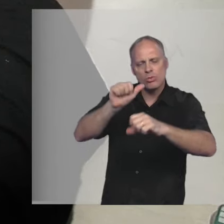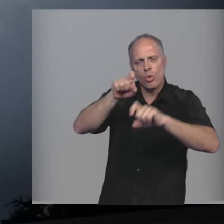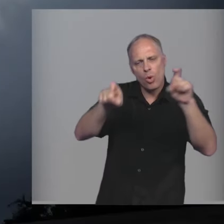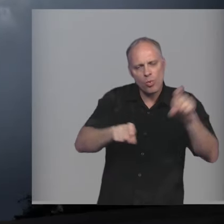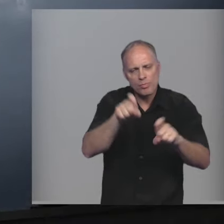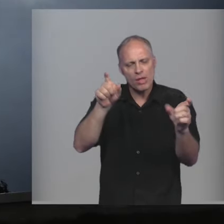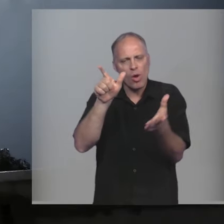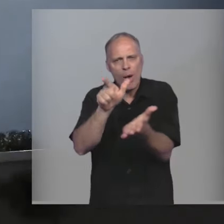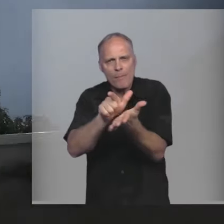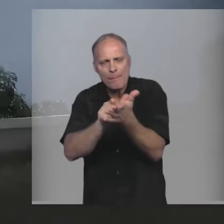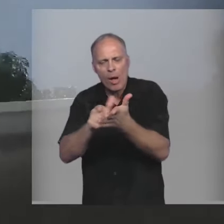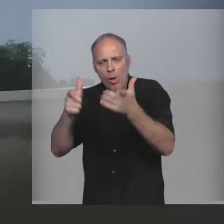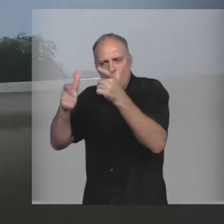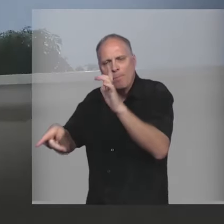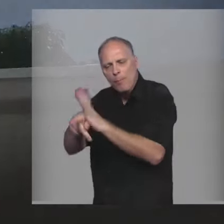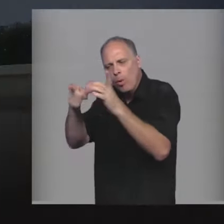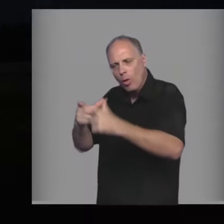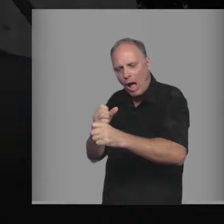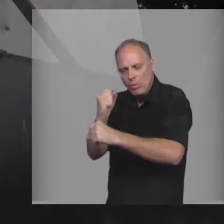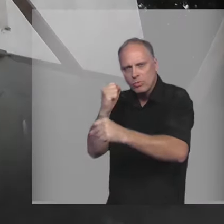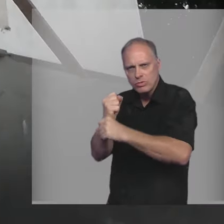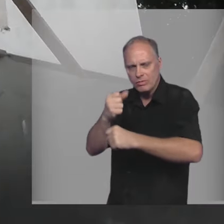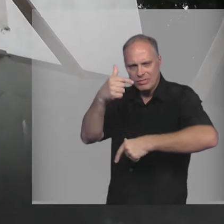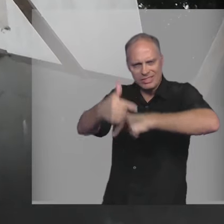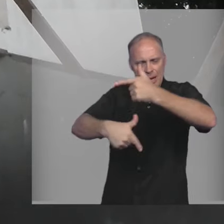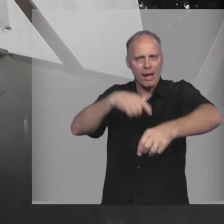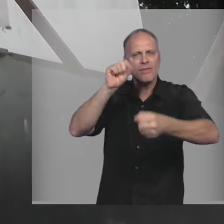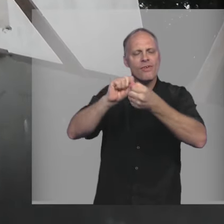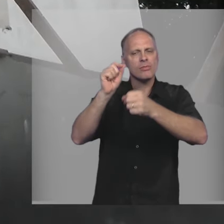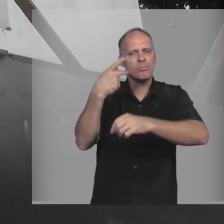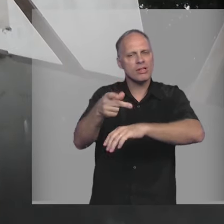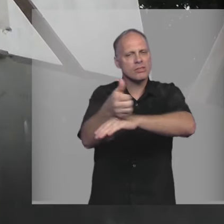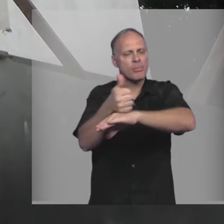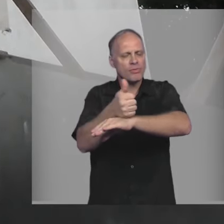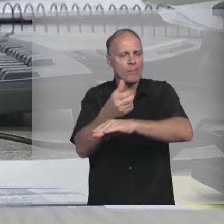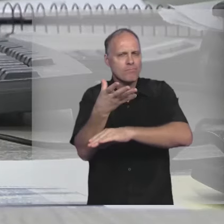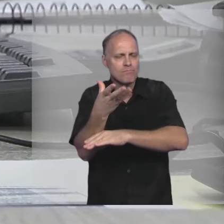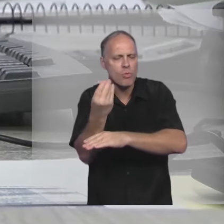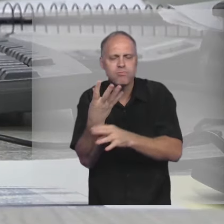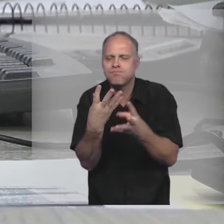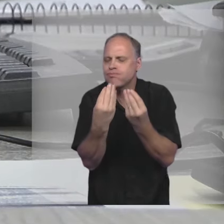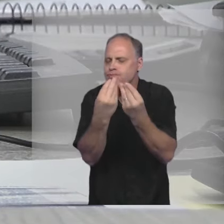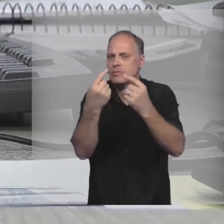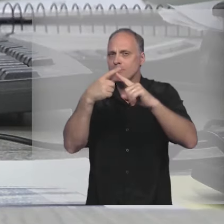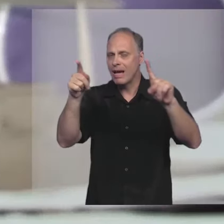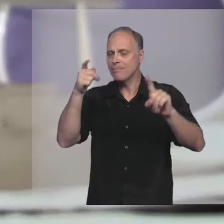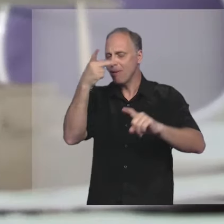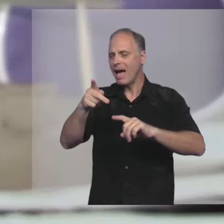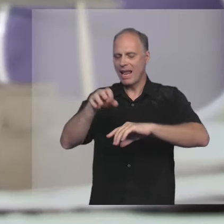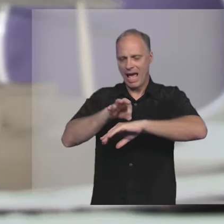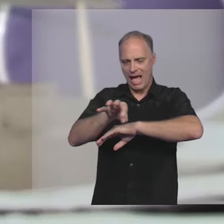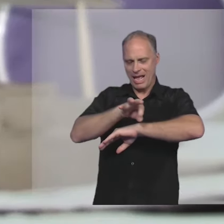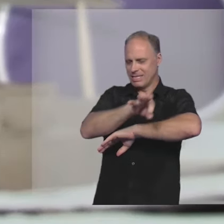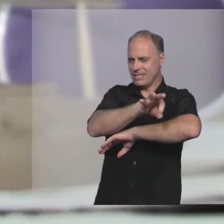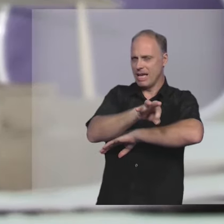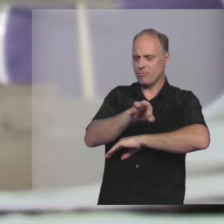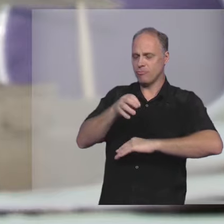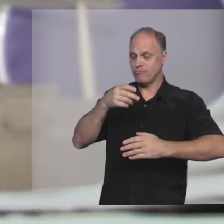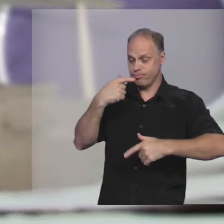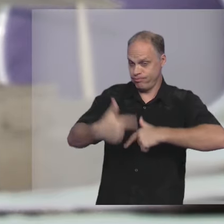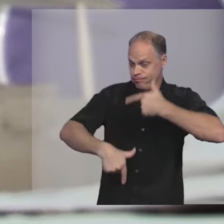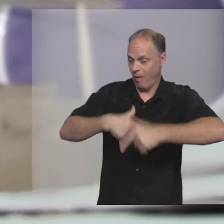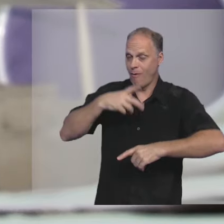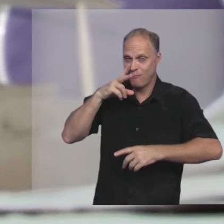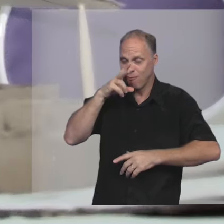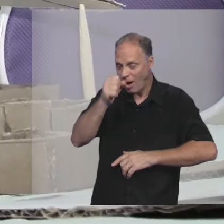papel ou na obra já em execução. Os trabalhos feitos por esses profissionais podem ser muitos, mas para os arquitetos, apesar